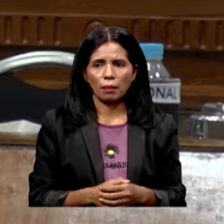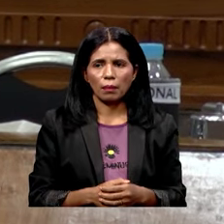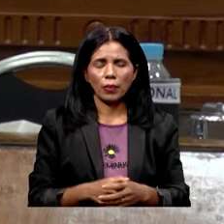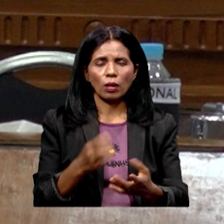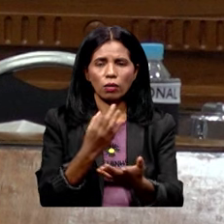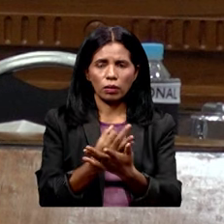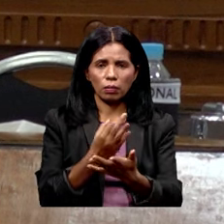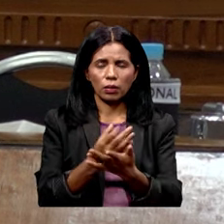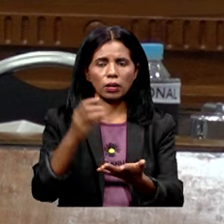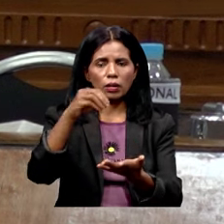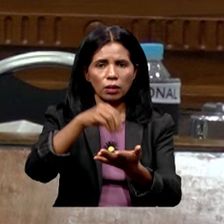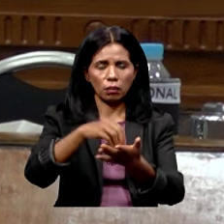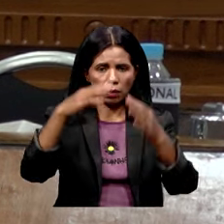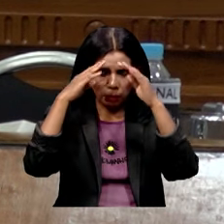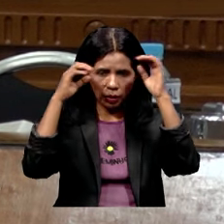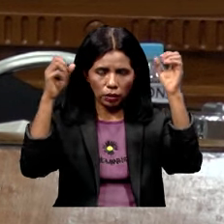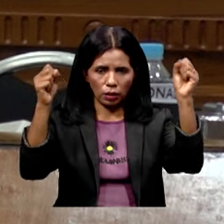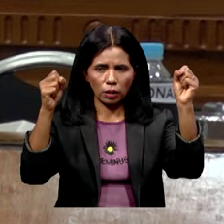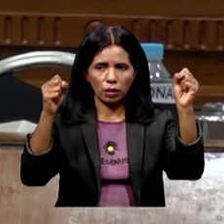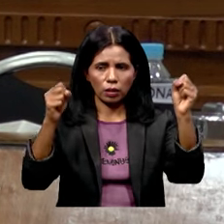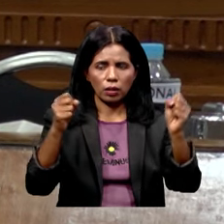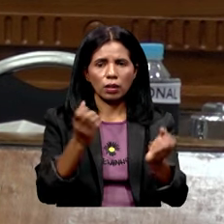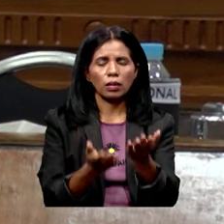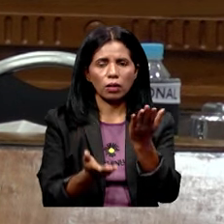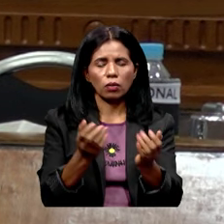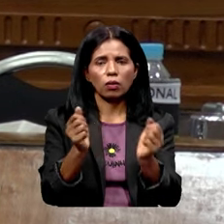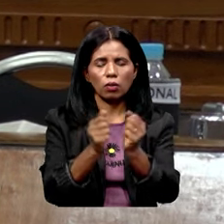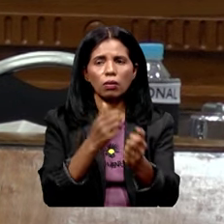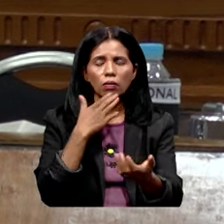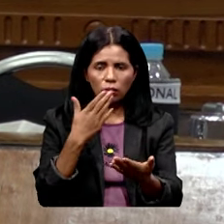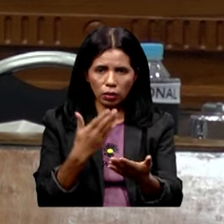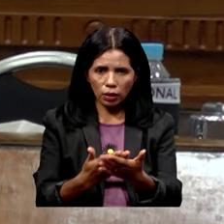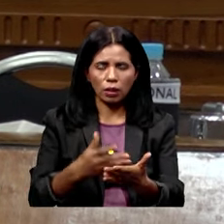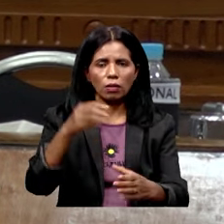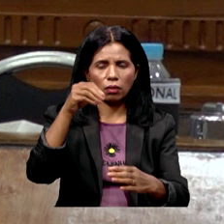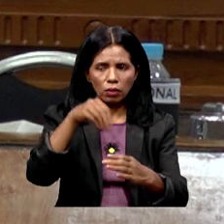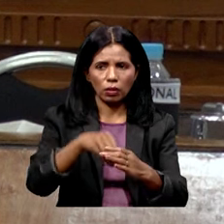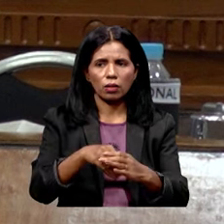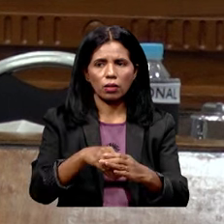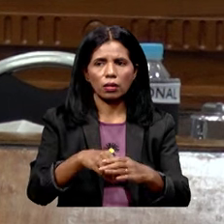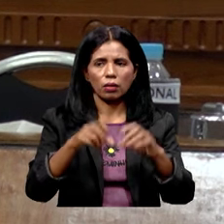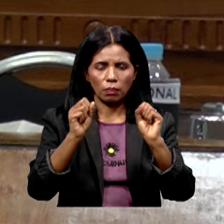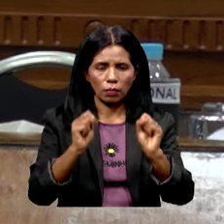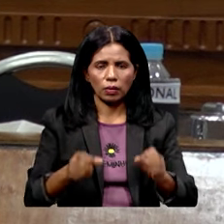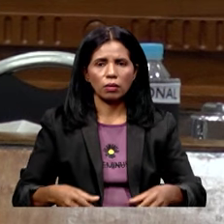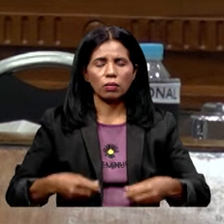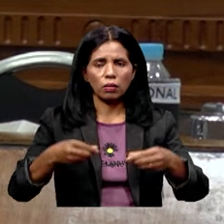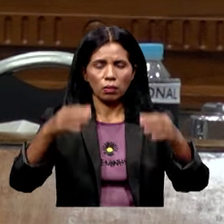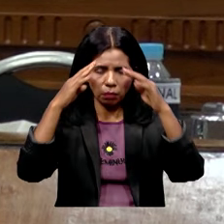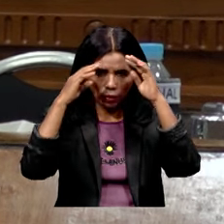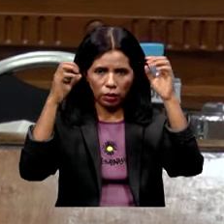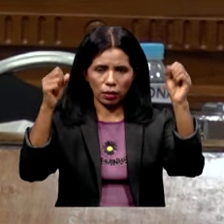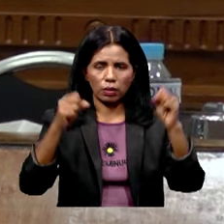orçamento nebe ka aloca ba presidente da República ne tetu ho di dia ko klean e ne merece doni ba presidente da